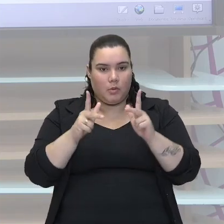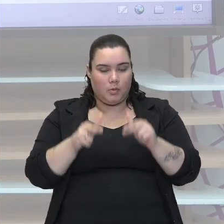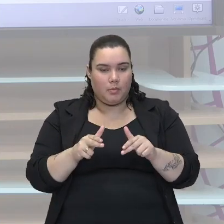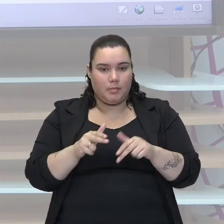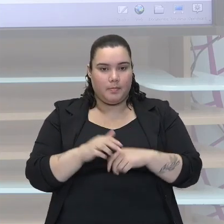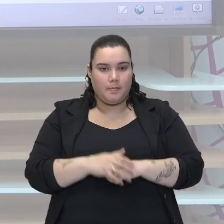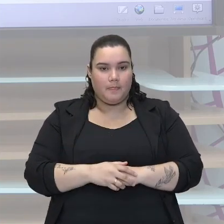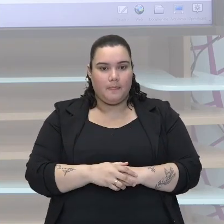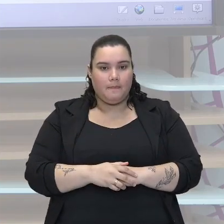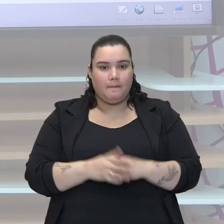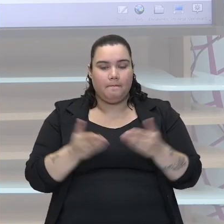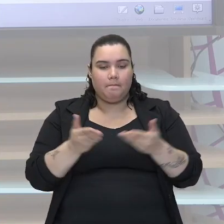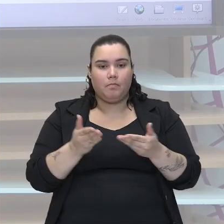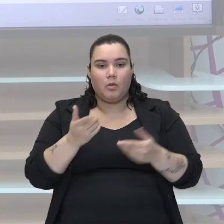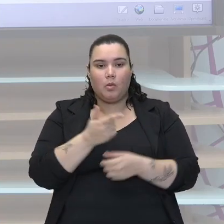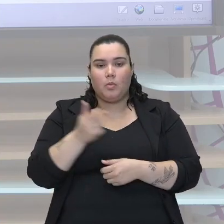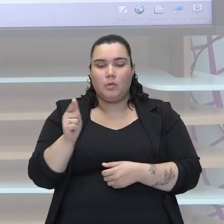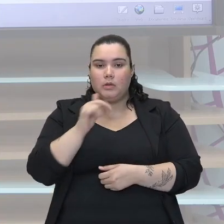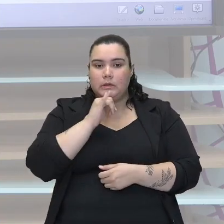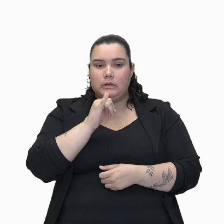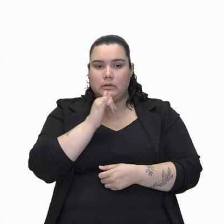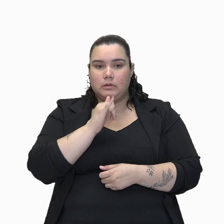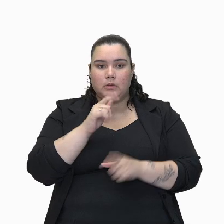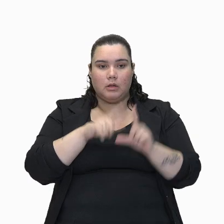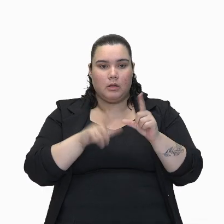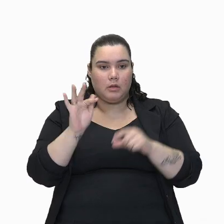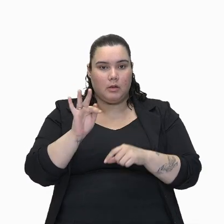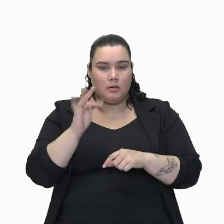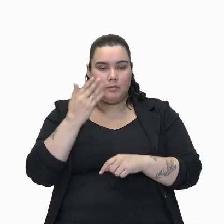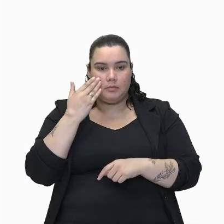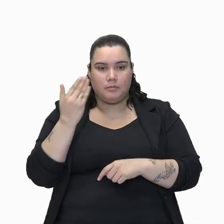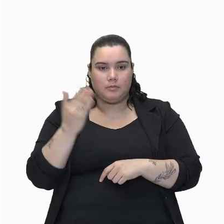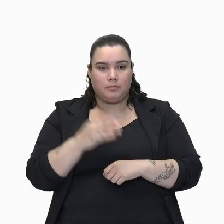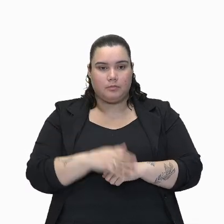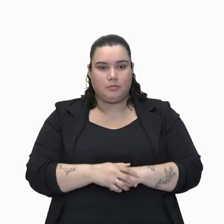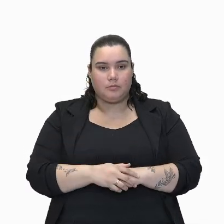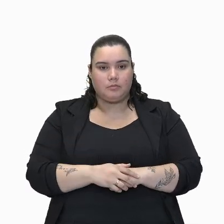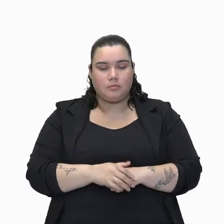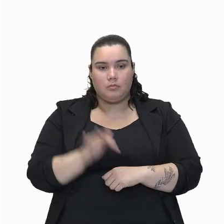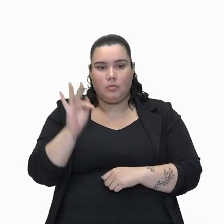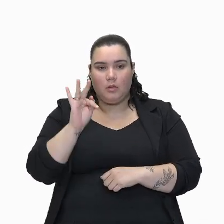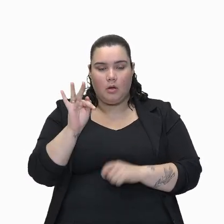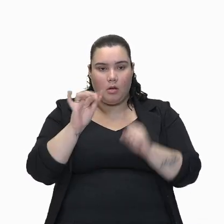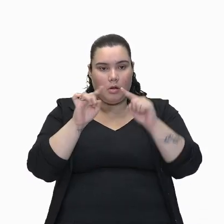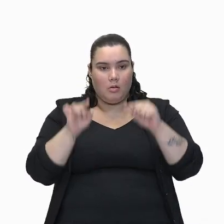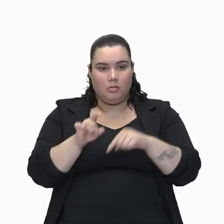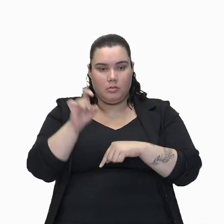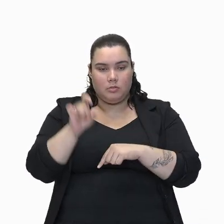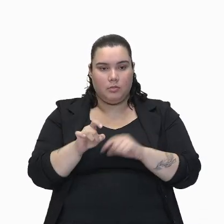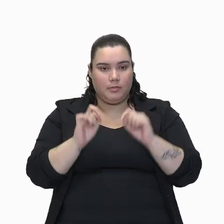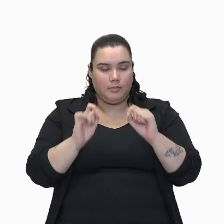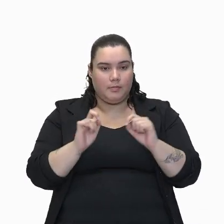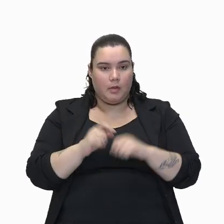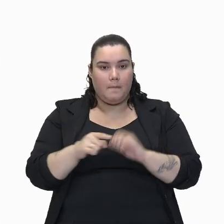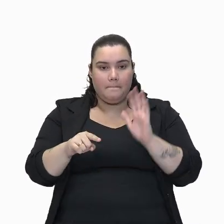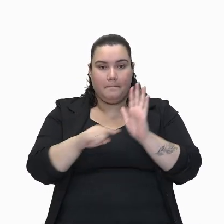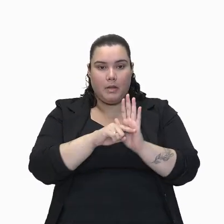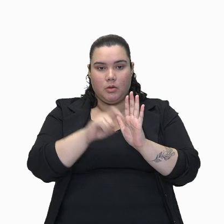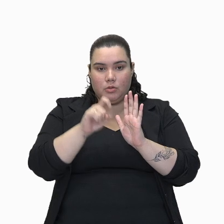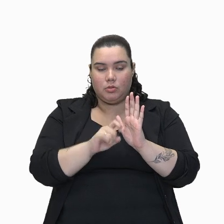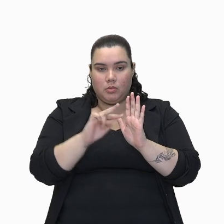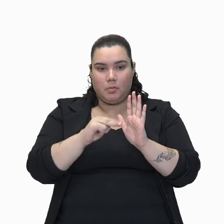aí. Vamos ver nosso próximo exemplo da letra F. Temos a função f de x igual a menos